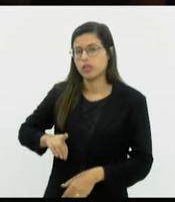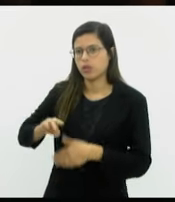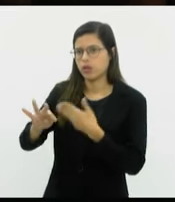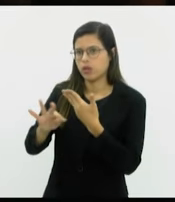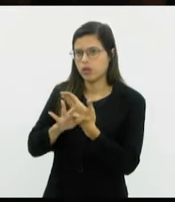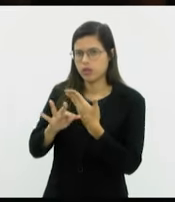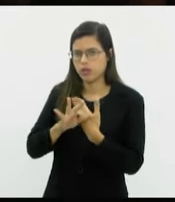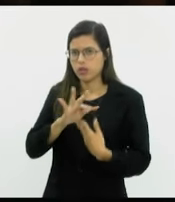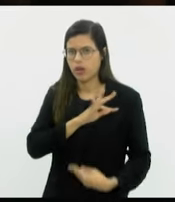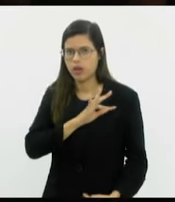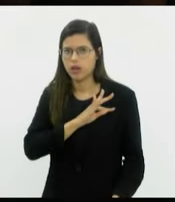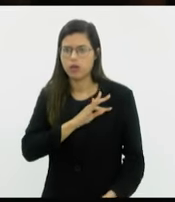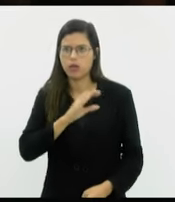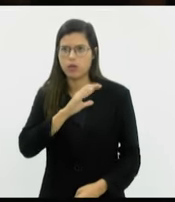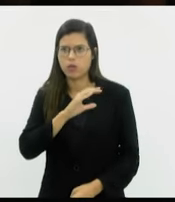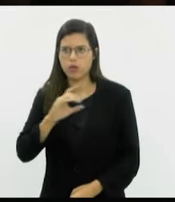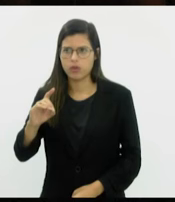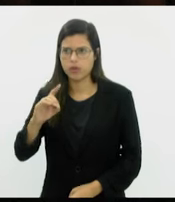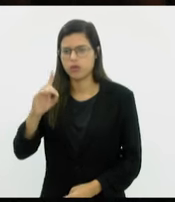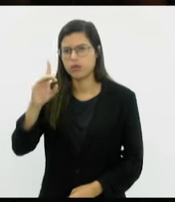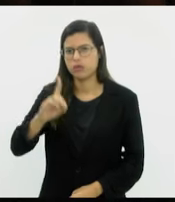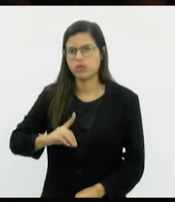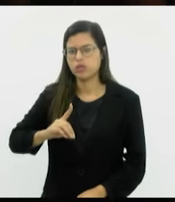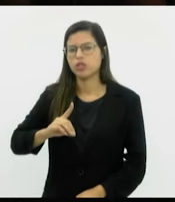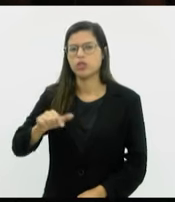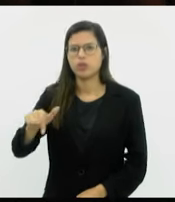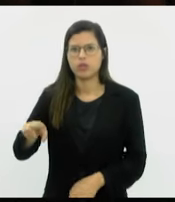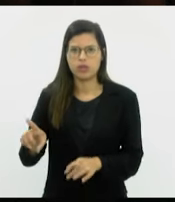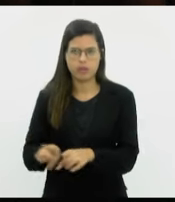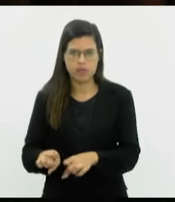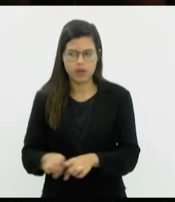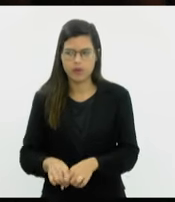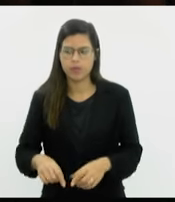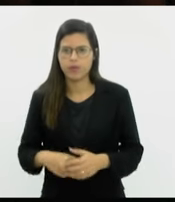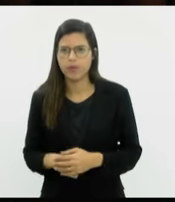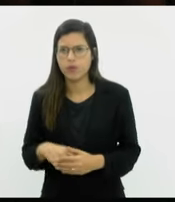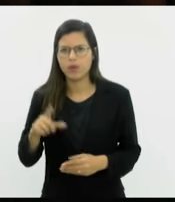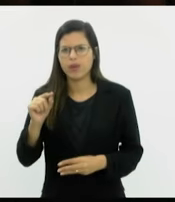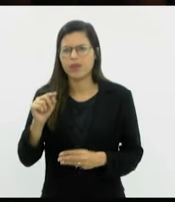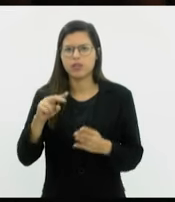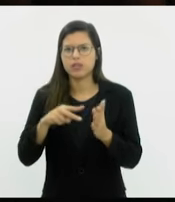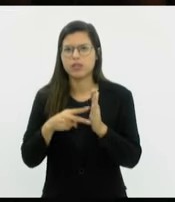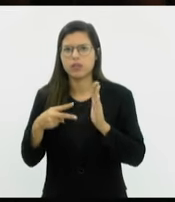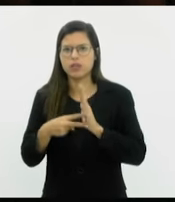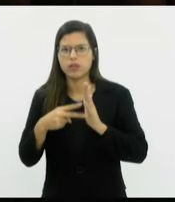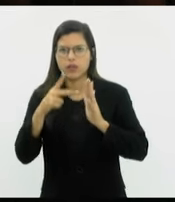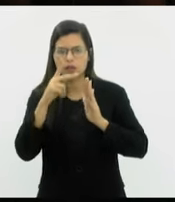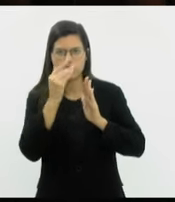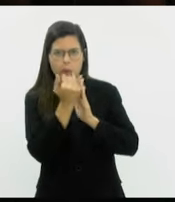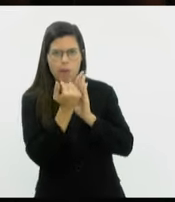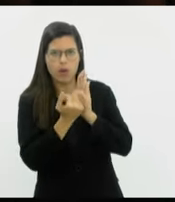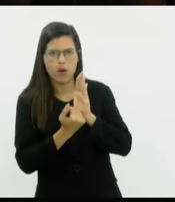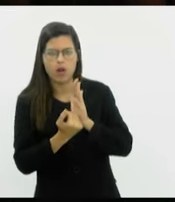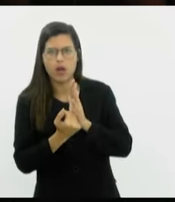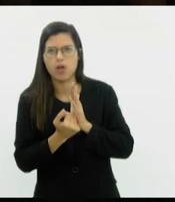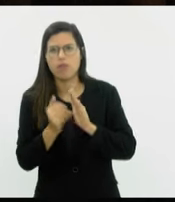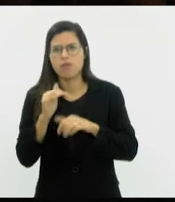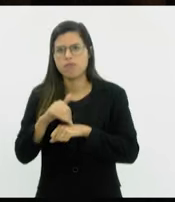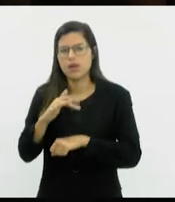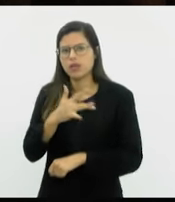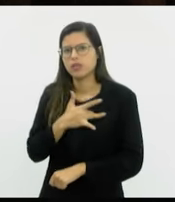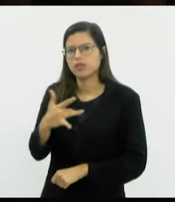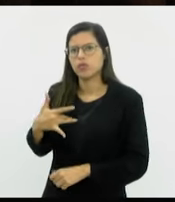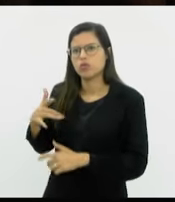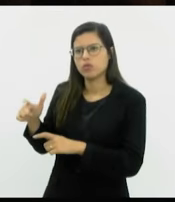a coordenação do diretor Marconi. O que é que consiste esse programa Mais Saúde no Campo? Ele leva a saúde